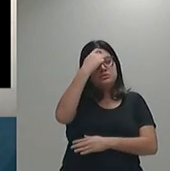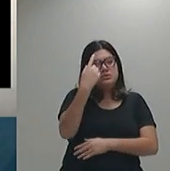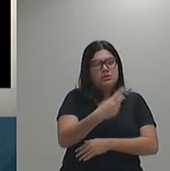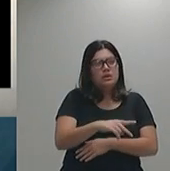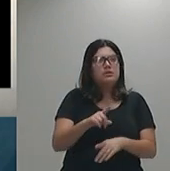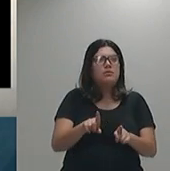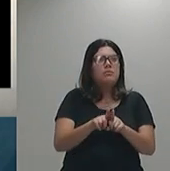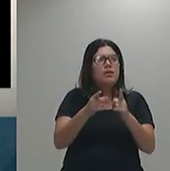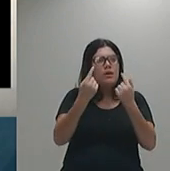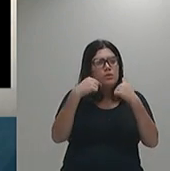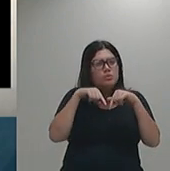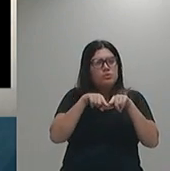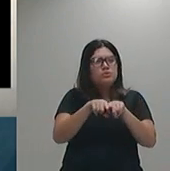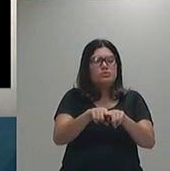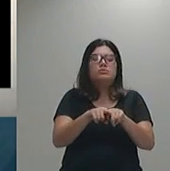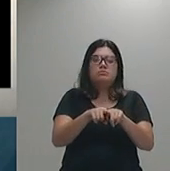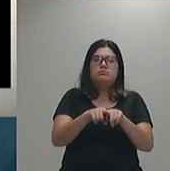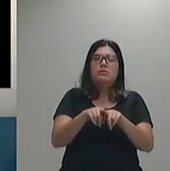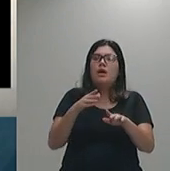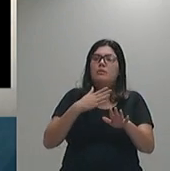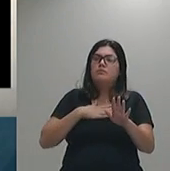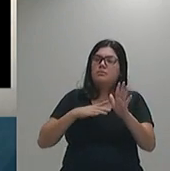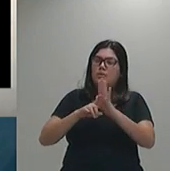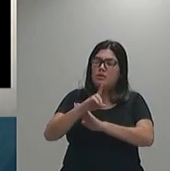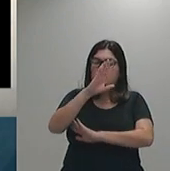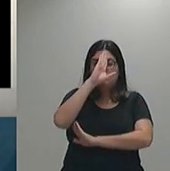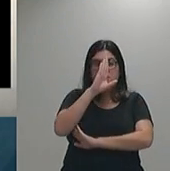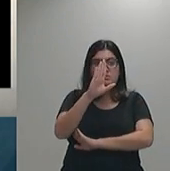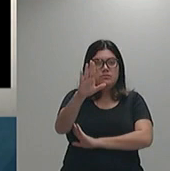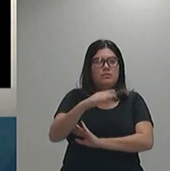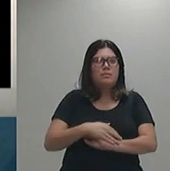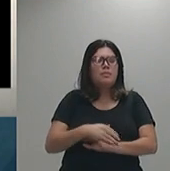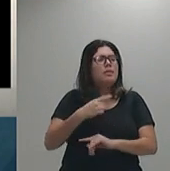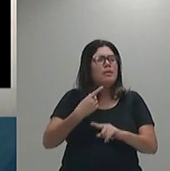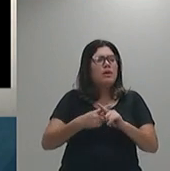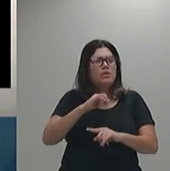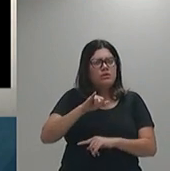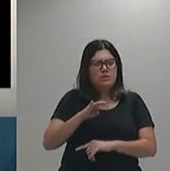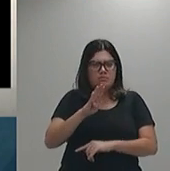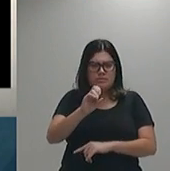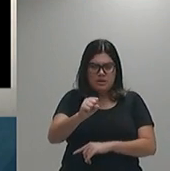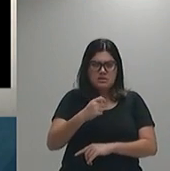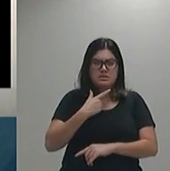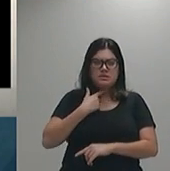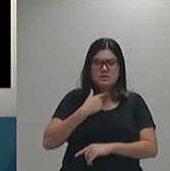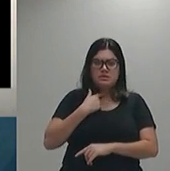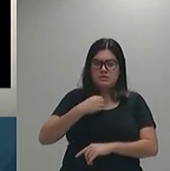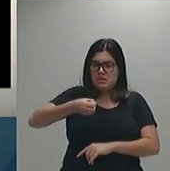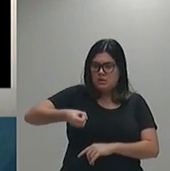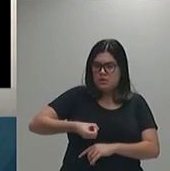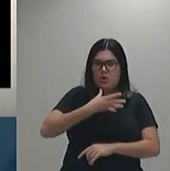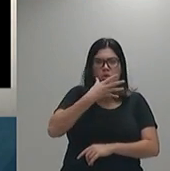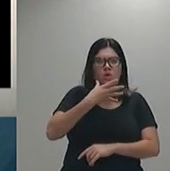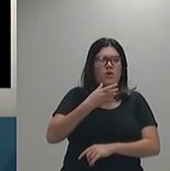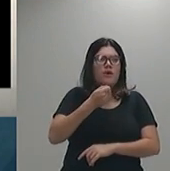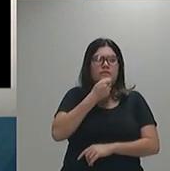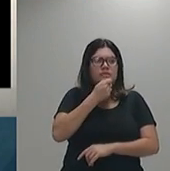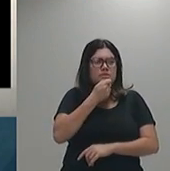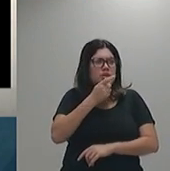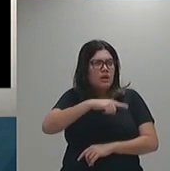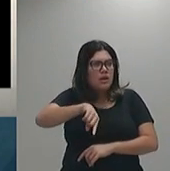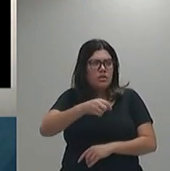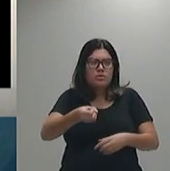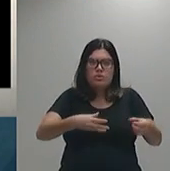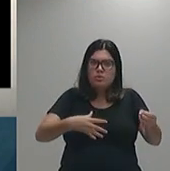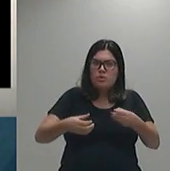dela e aqui fica Pergunta a chave porque a JBS quer tanto mais vitragem nova sem os minoritários com o tribunal